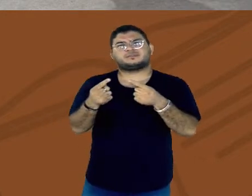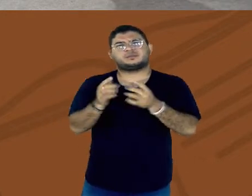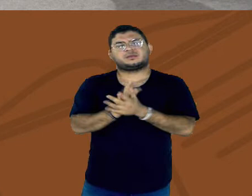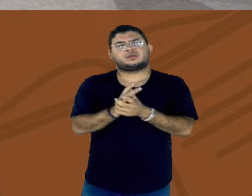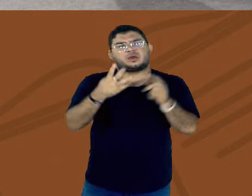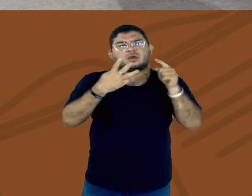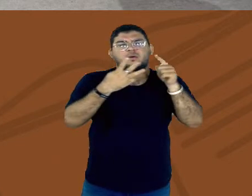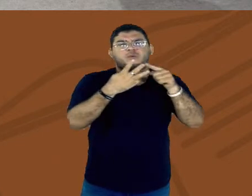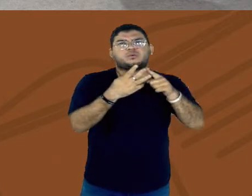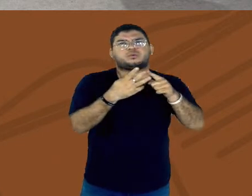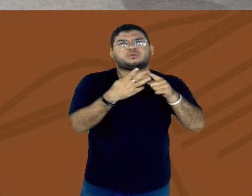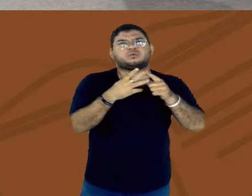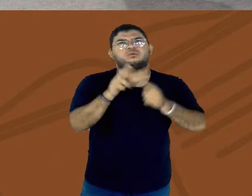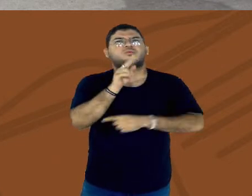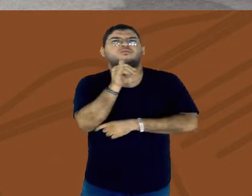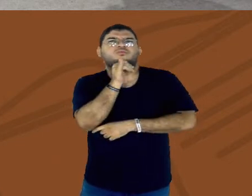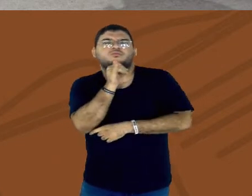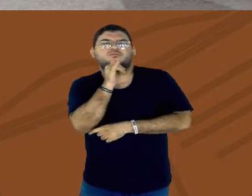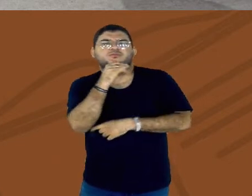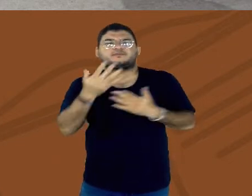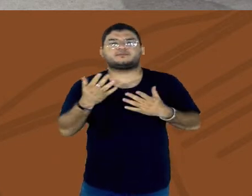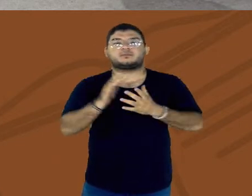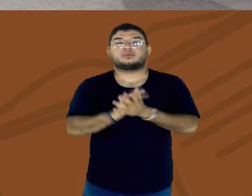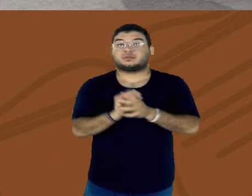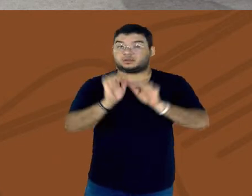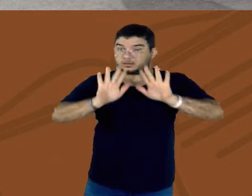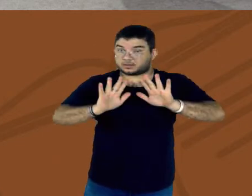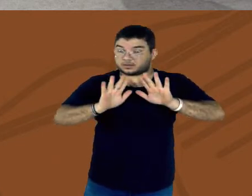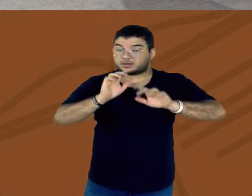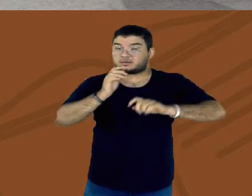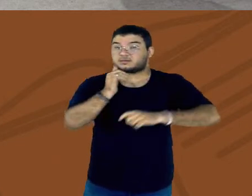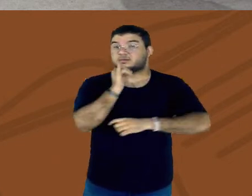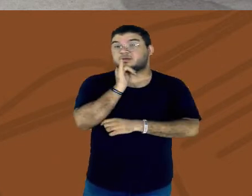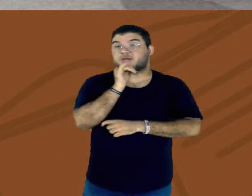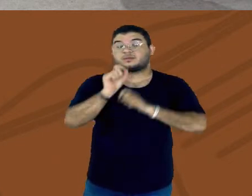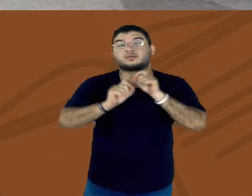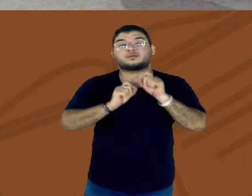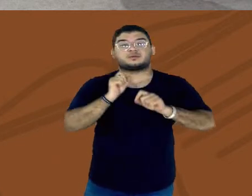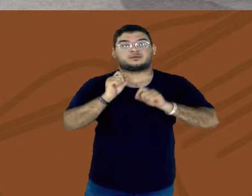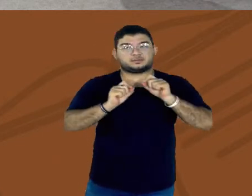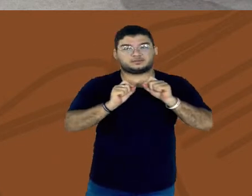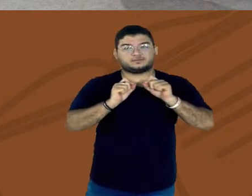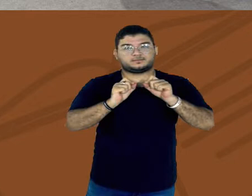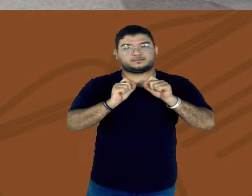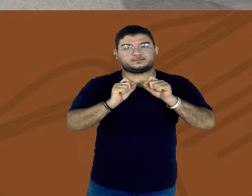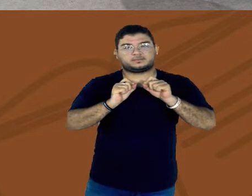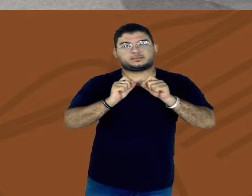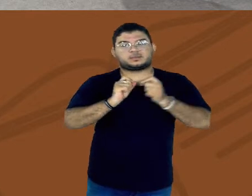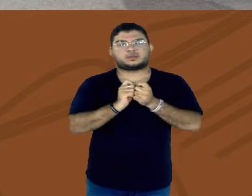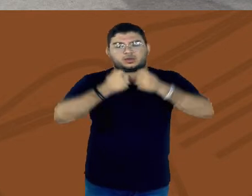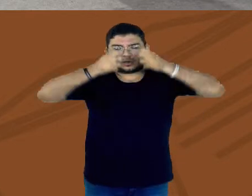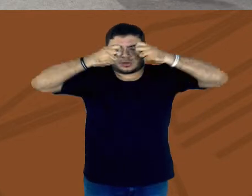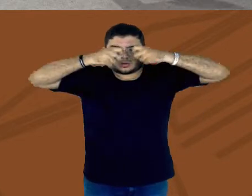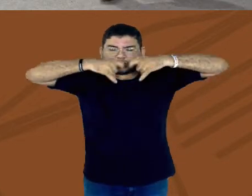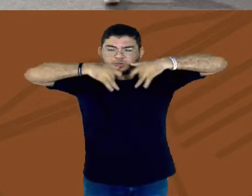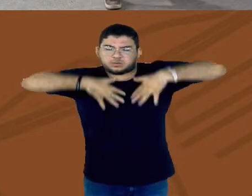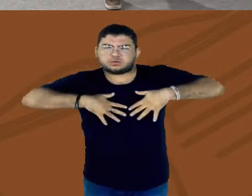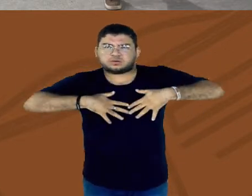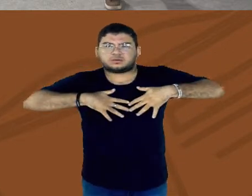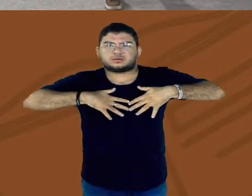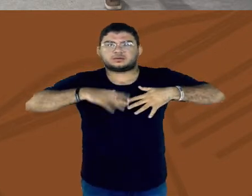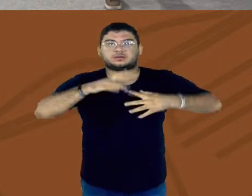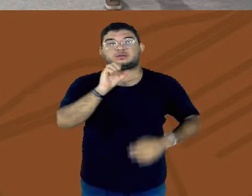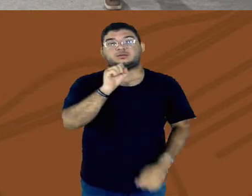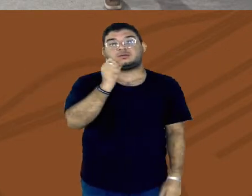por gentileza, um exemplo de glândula exócrina? Cito. Por exemplo, as glândulas sudoríparas. Eita,